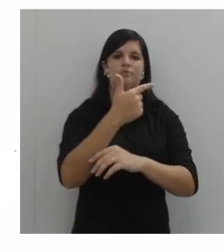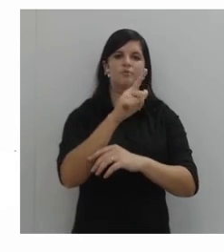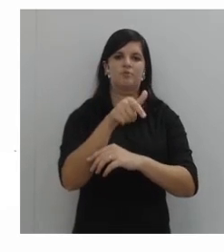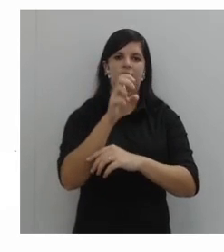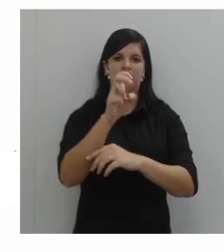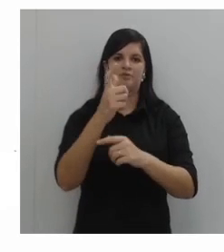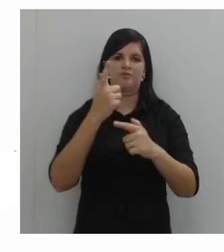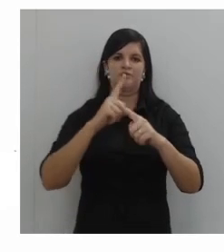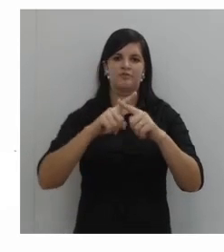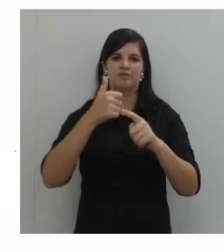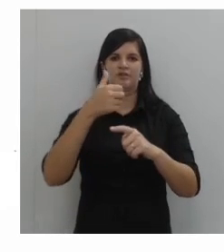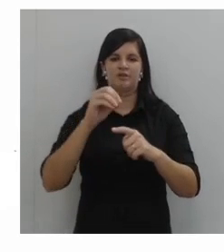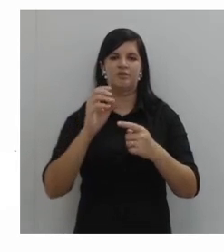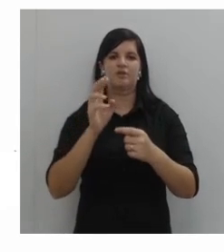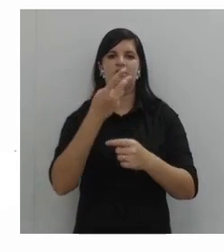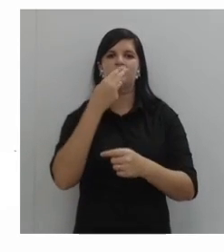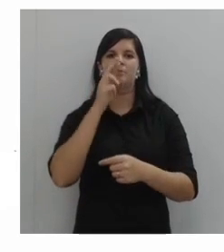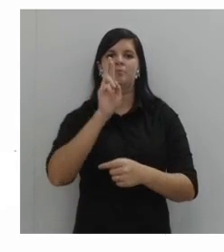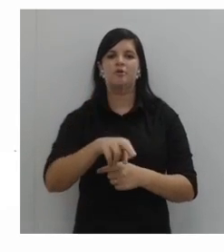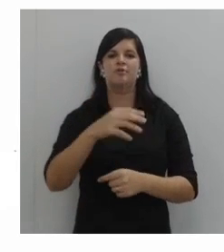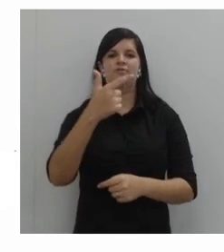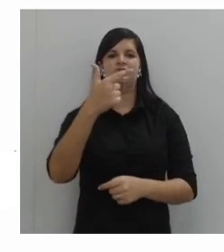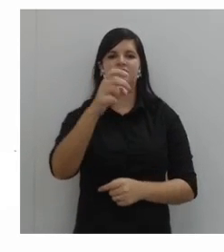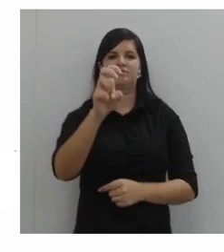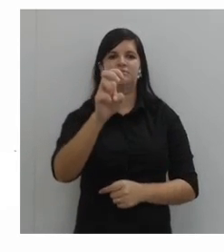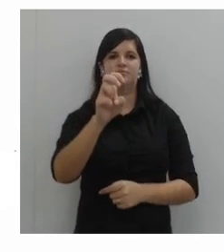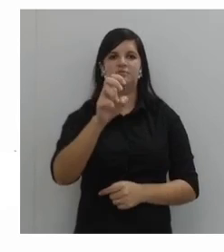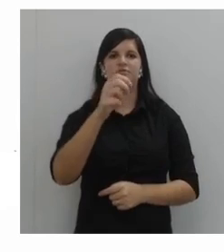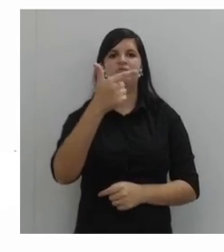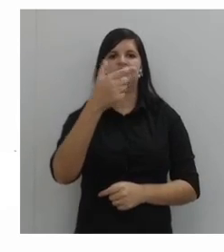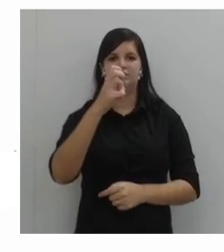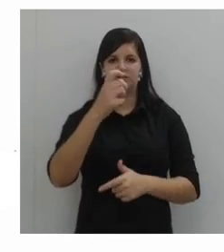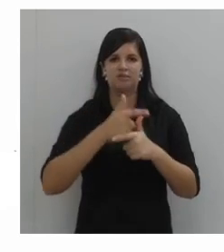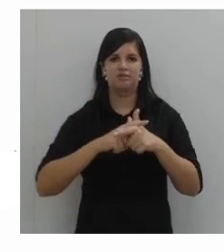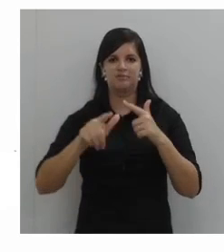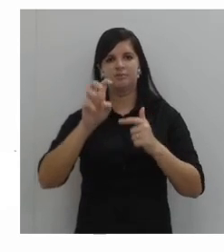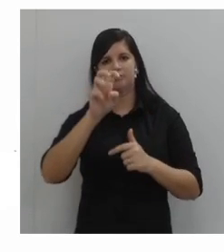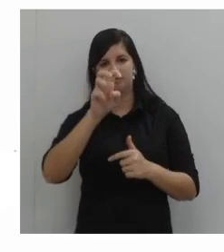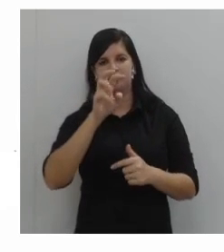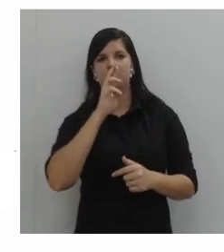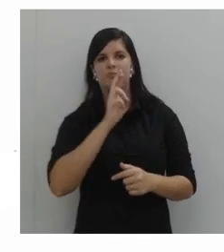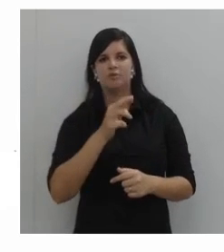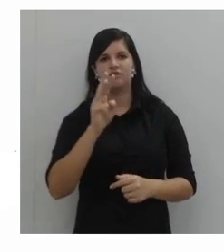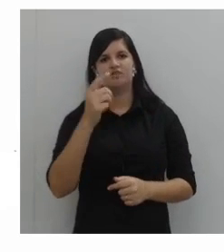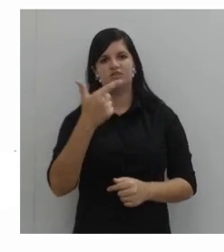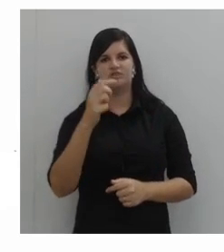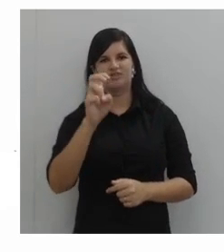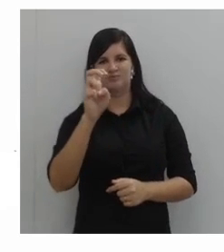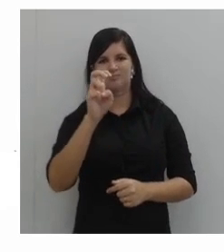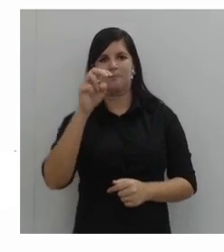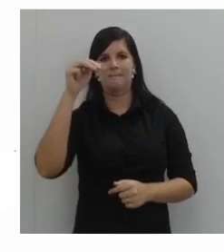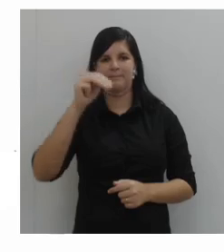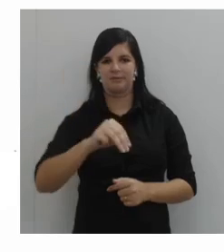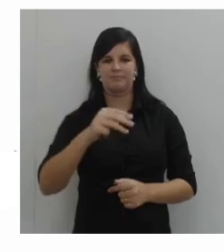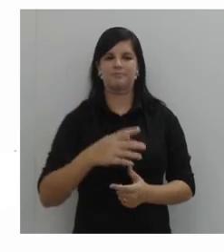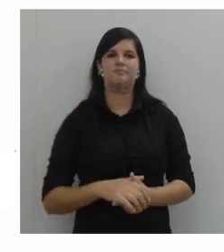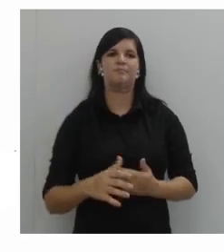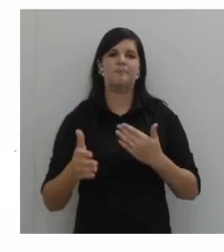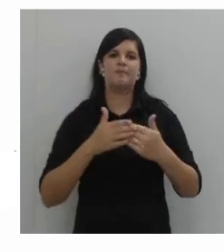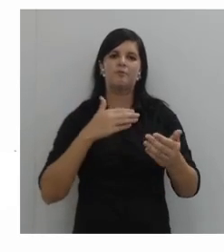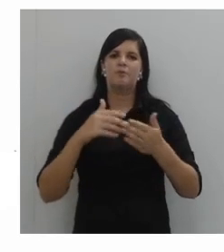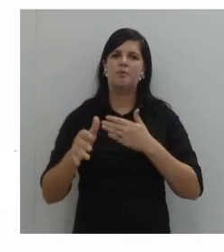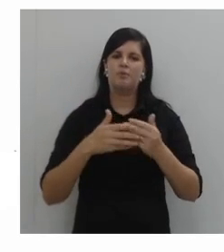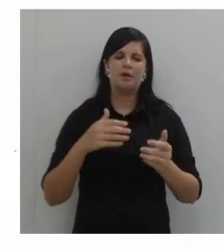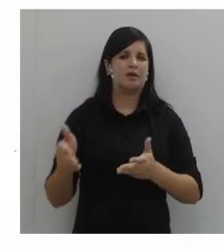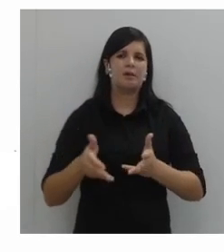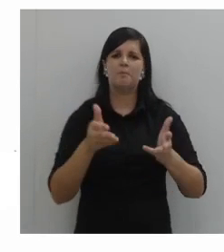vezes 10 é igual a 25. E 25 dividido por 5 dá 5 metros. Então, qualquer caminho que